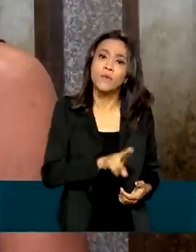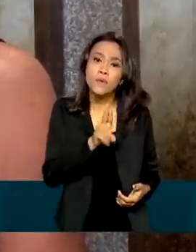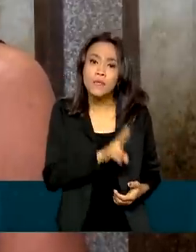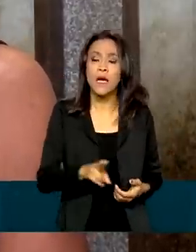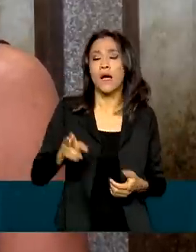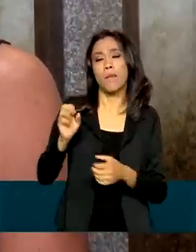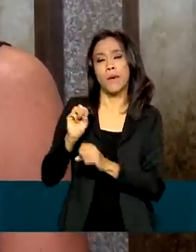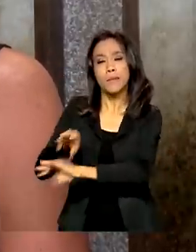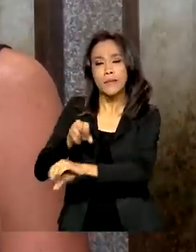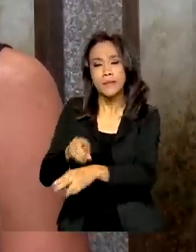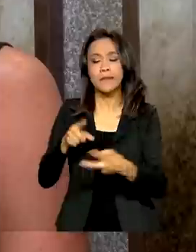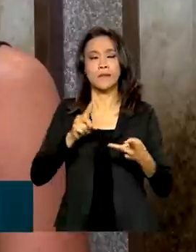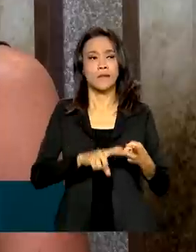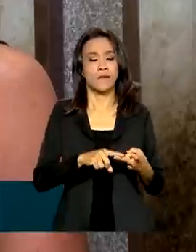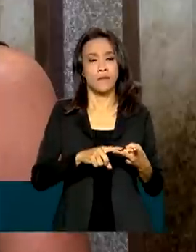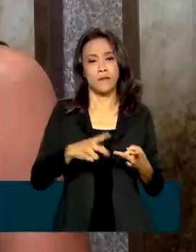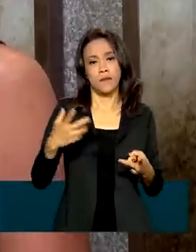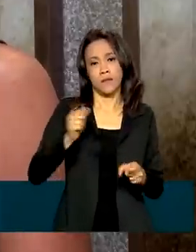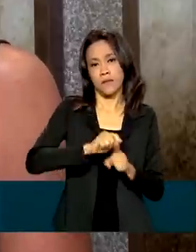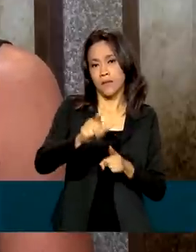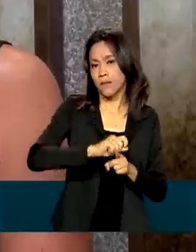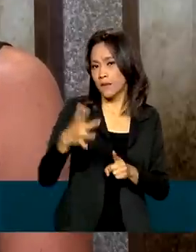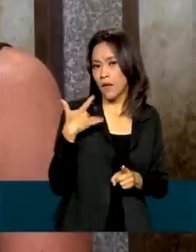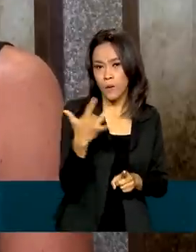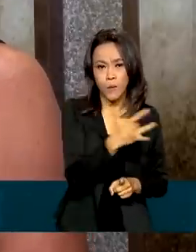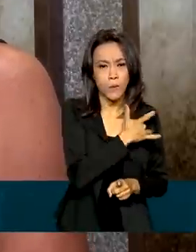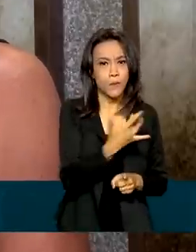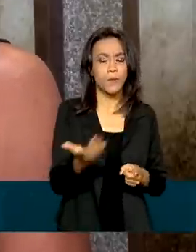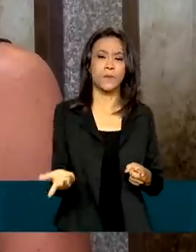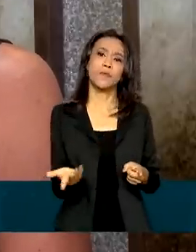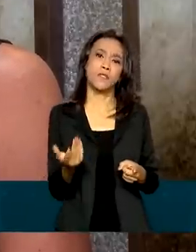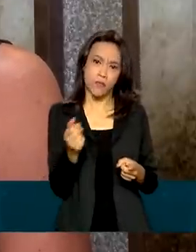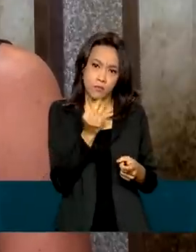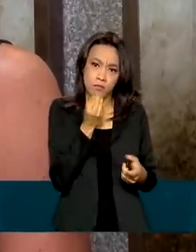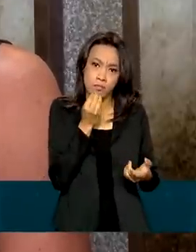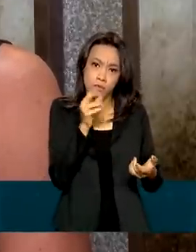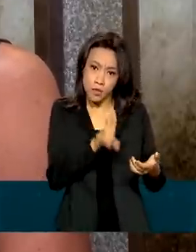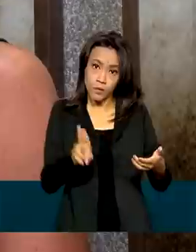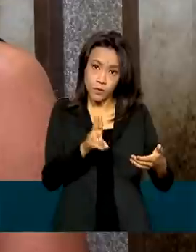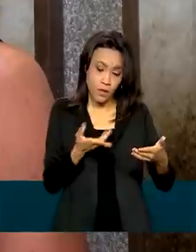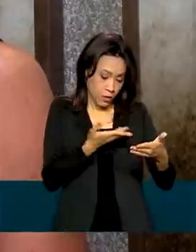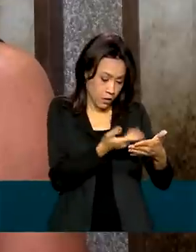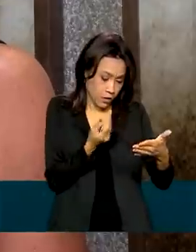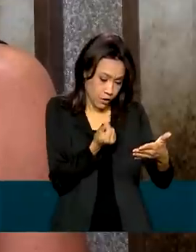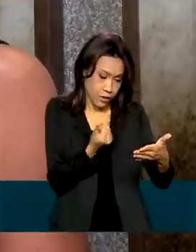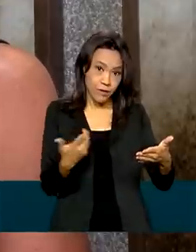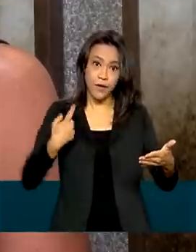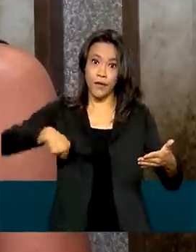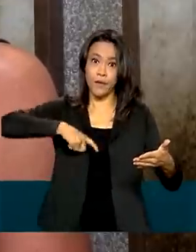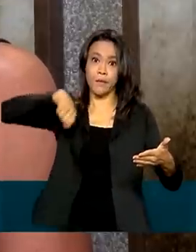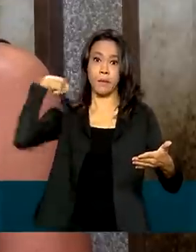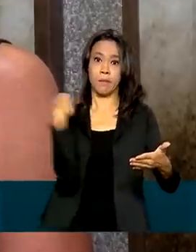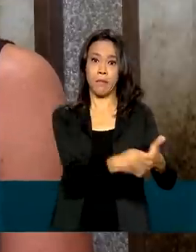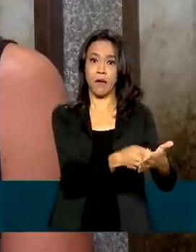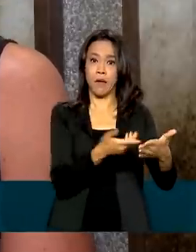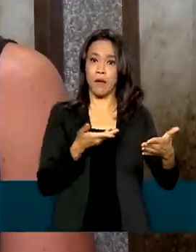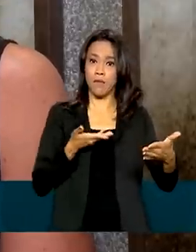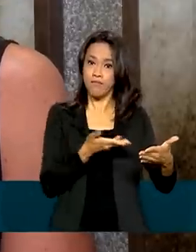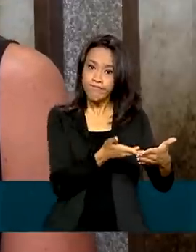de saúde ou para um atendimento médico, e a gente tinha que pagar, era como se fosse assim